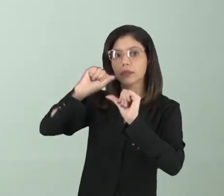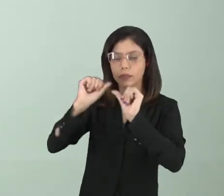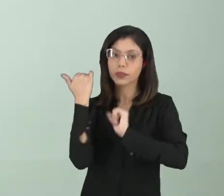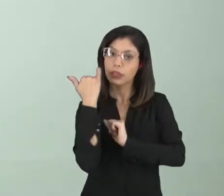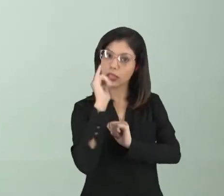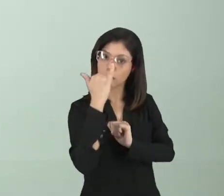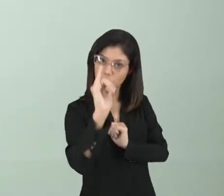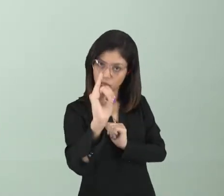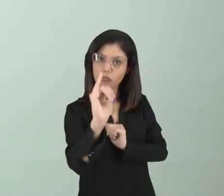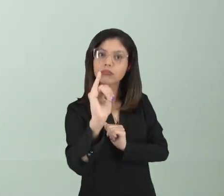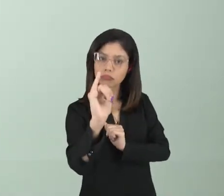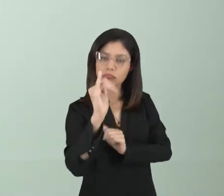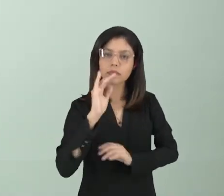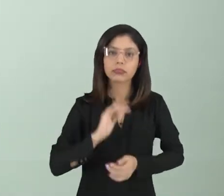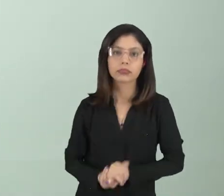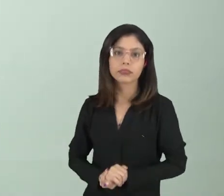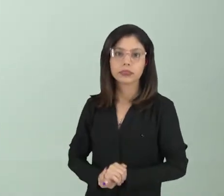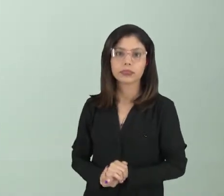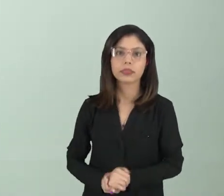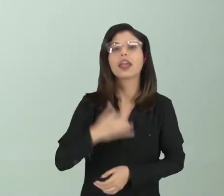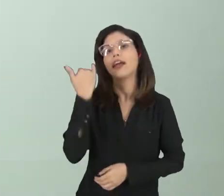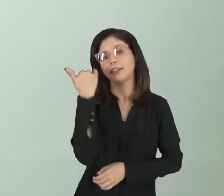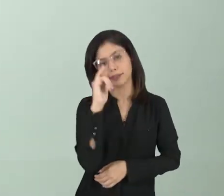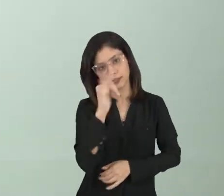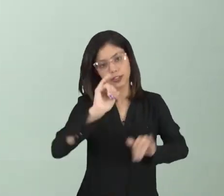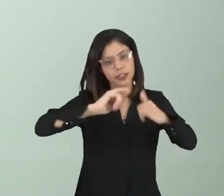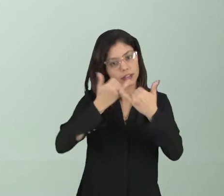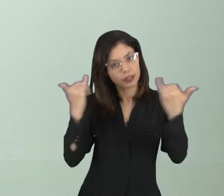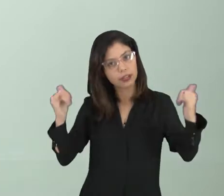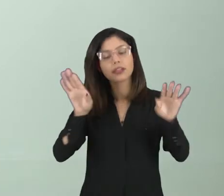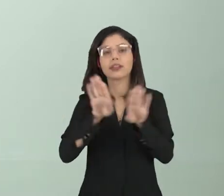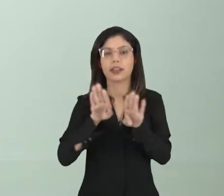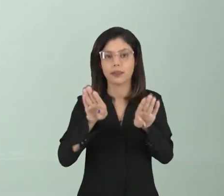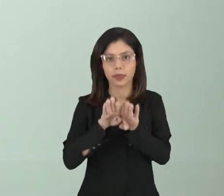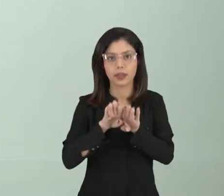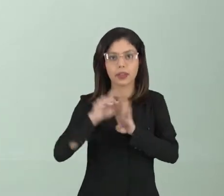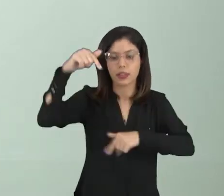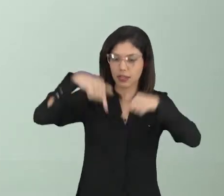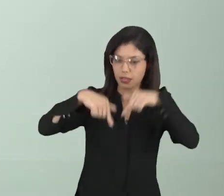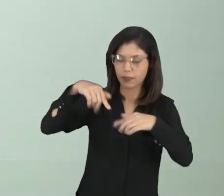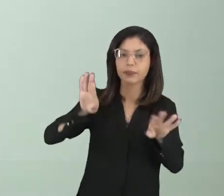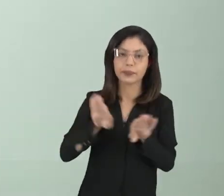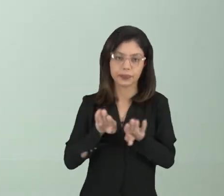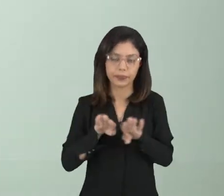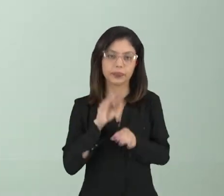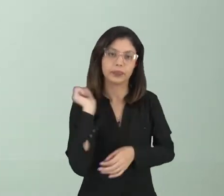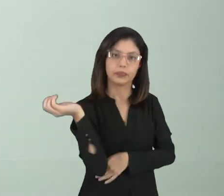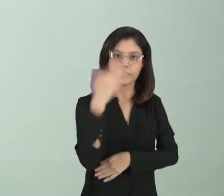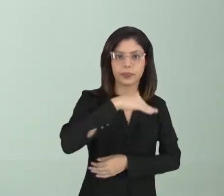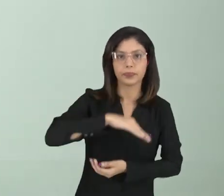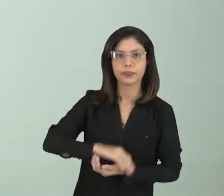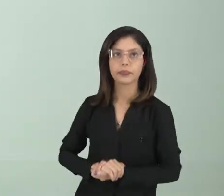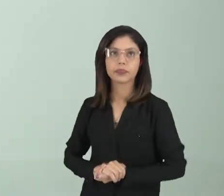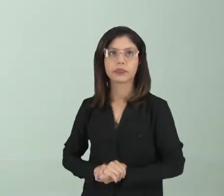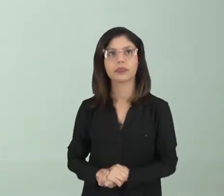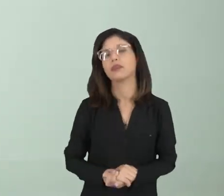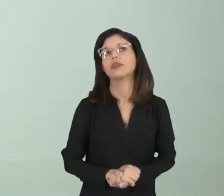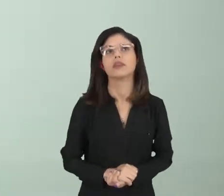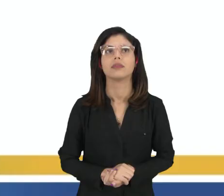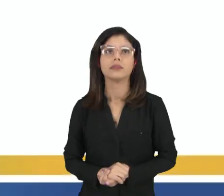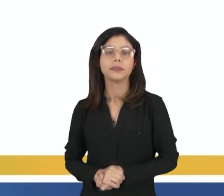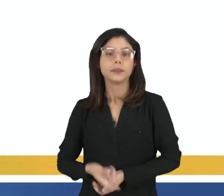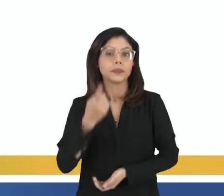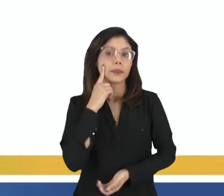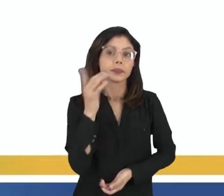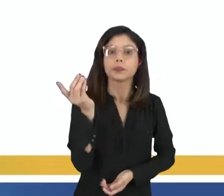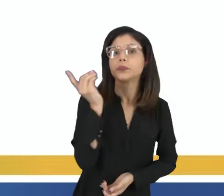em energia elétrica e a energia elétrica que é transformada em energia química, ok? Então, vamos lá?